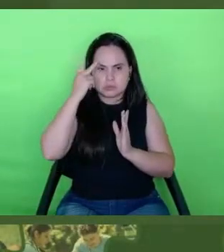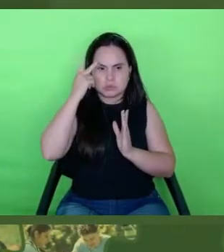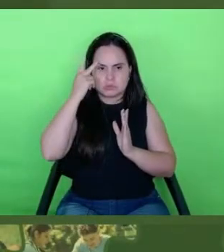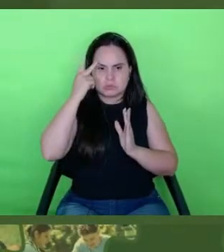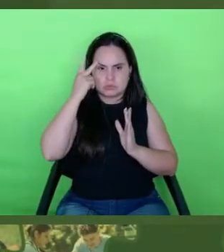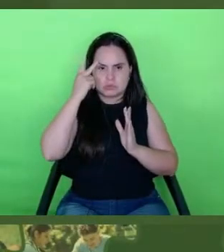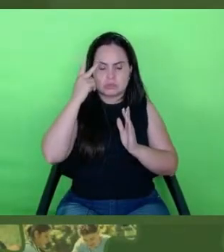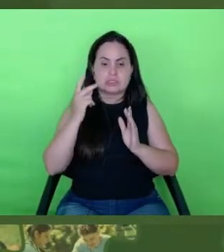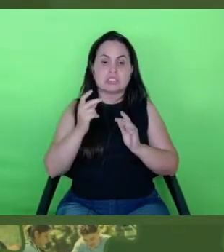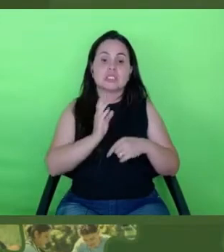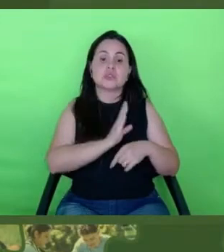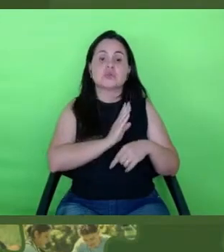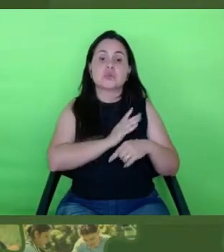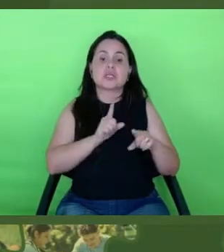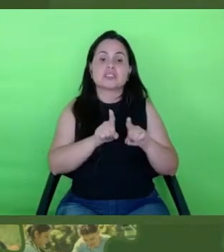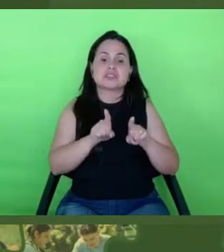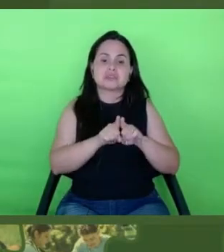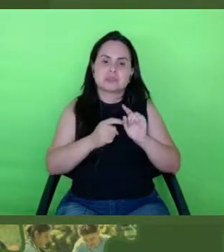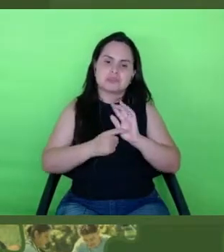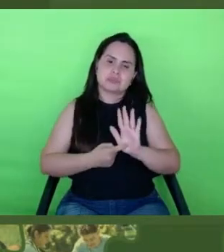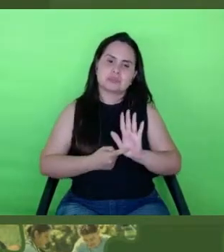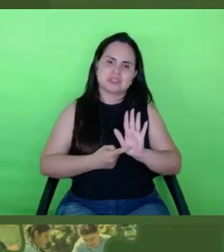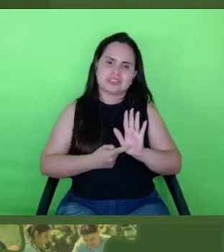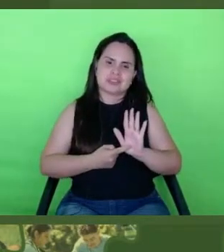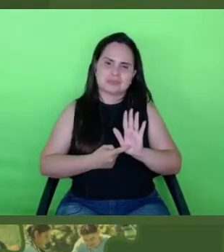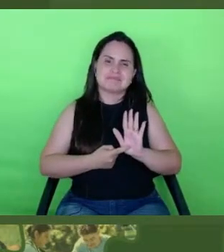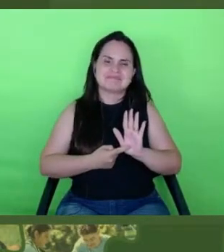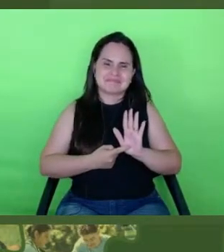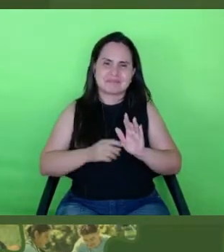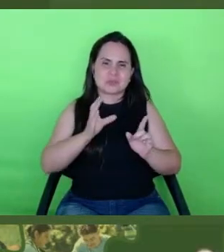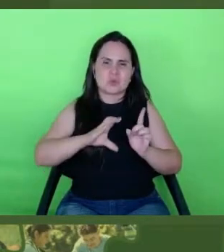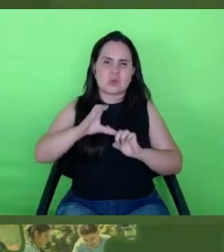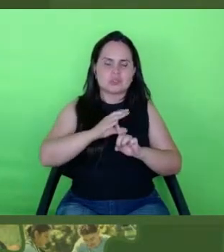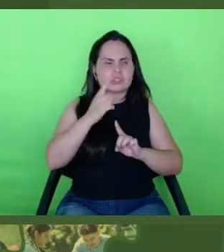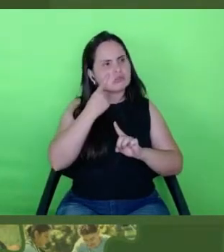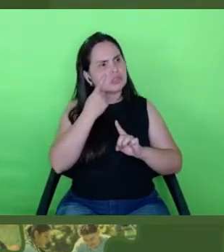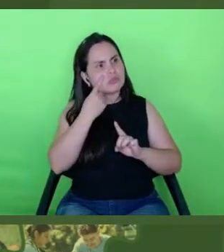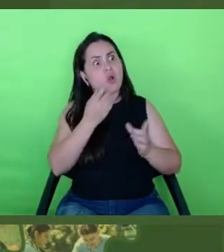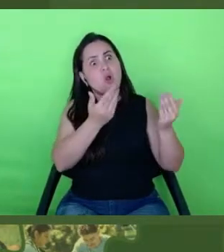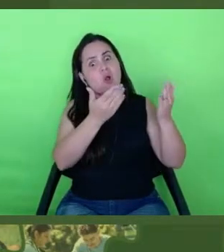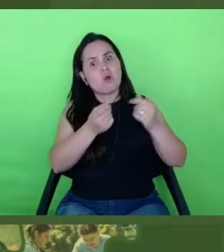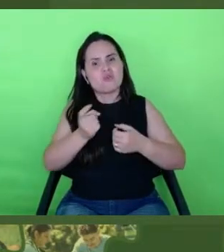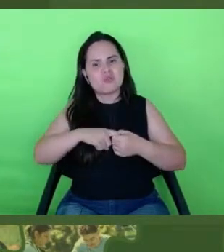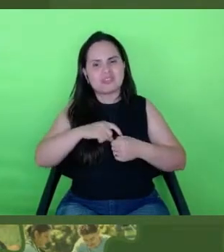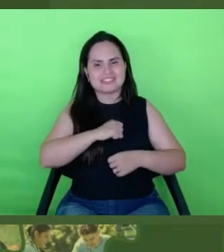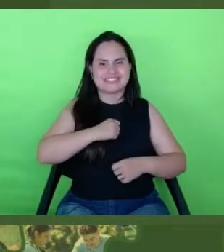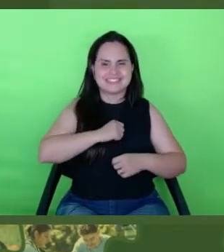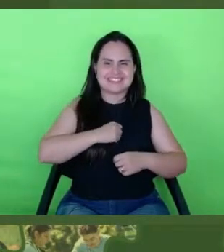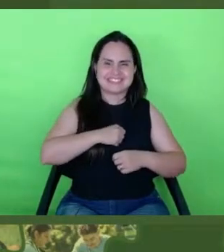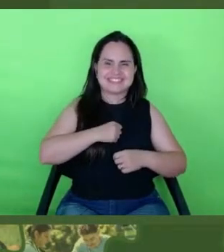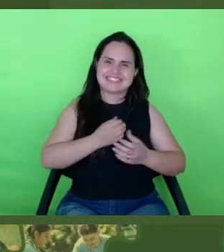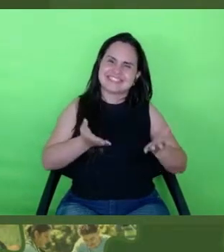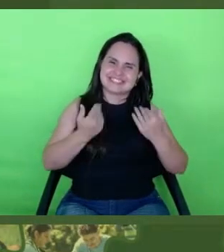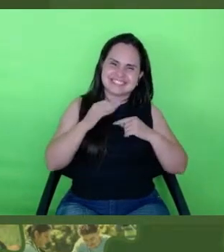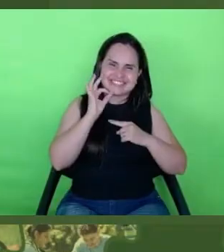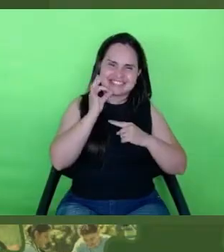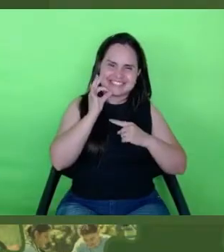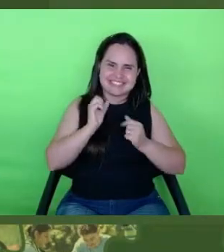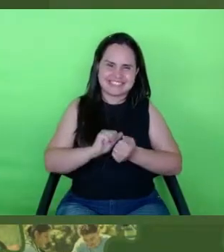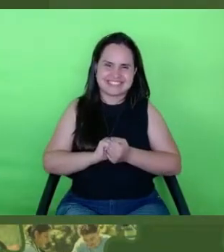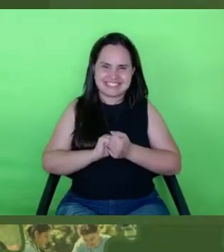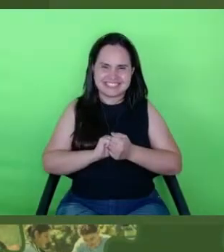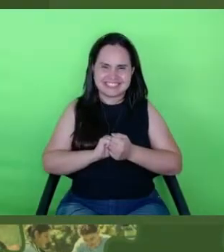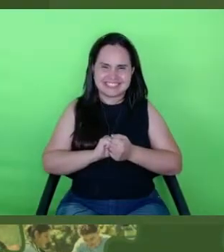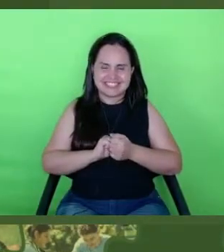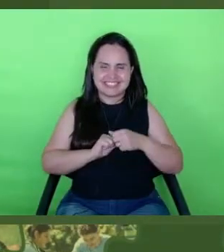E o coração de vocês vai mostrar isso. As pessoas de comunidade vão vir e falar, volta aqui, estou com saudade, vem aqui tomar um café comigo. E aí a